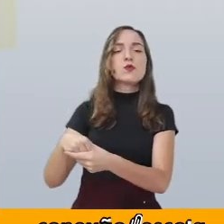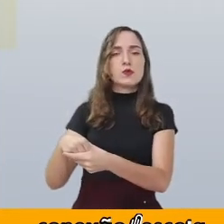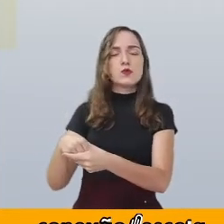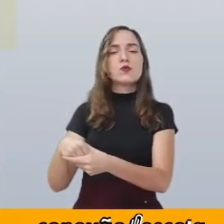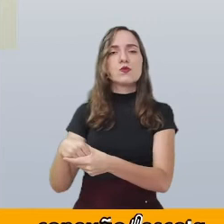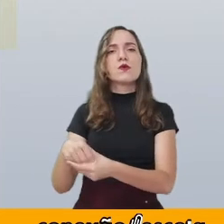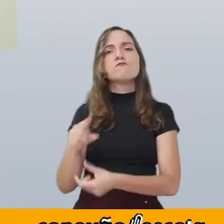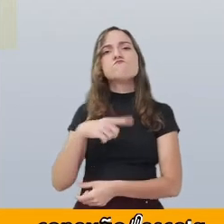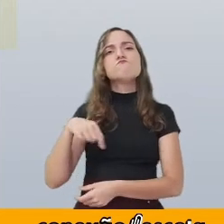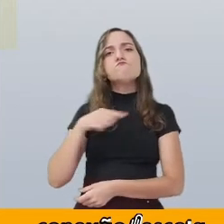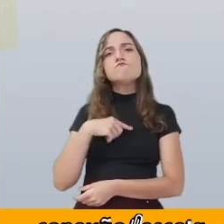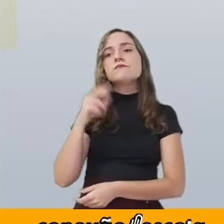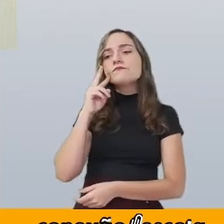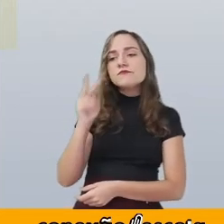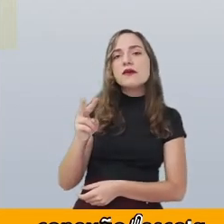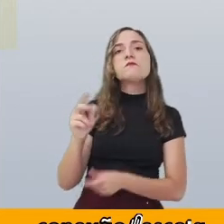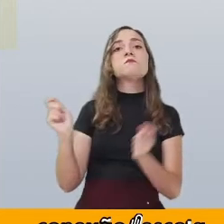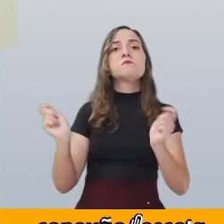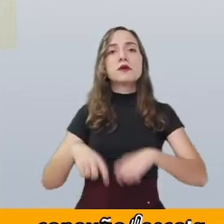conhecido como